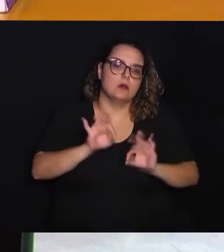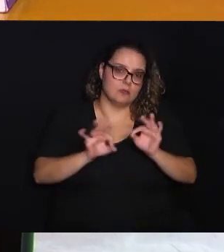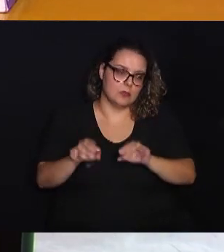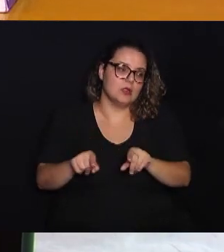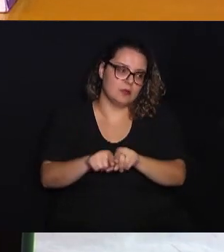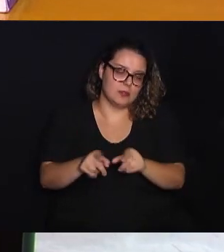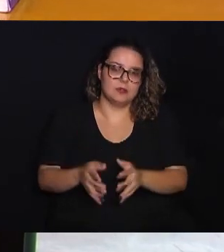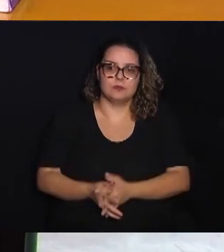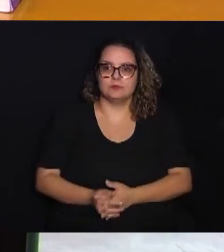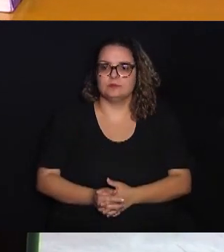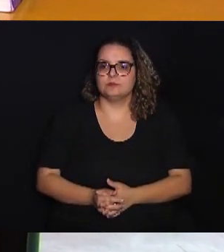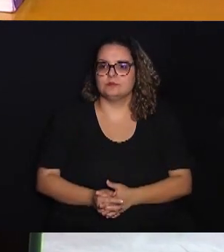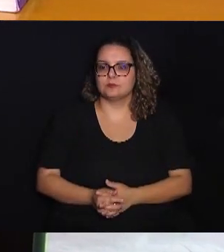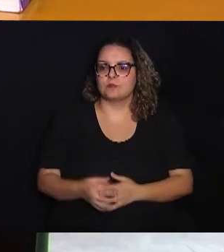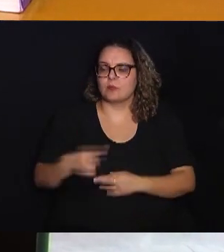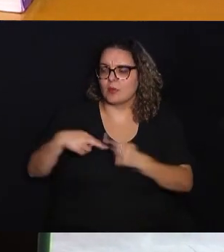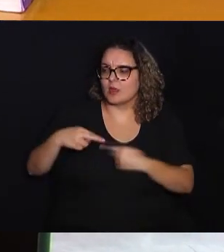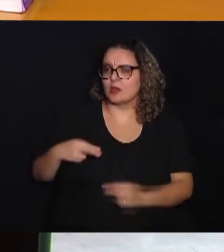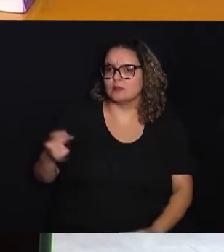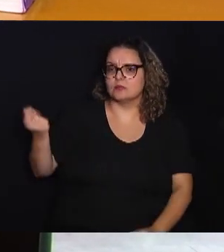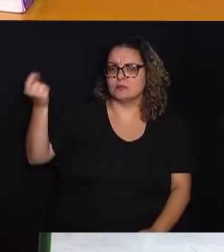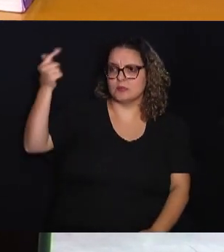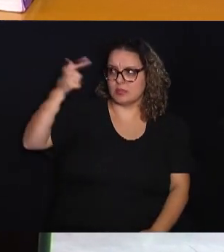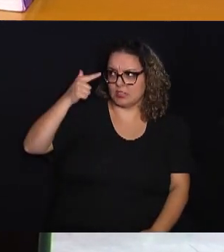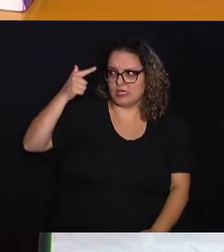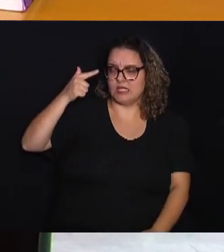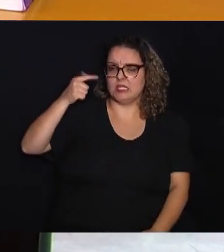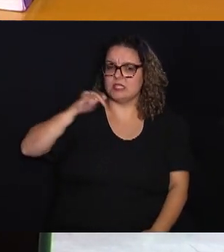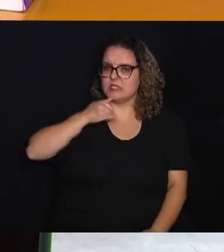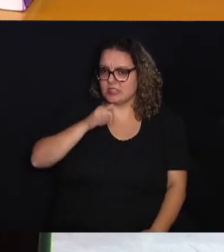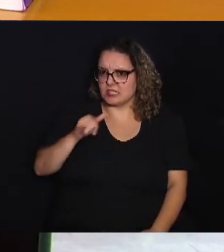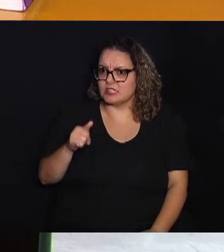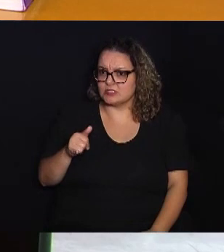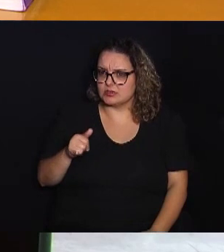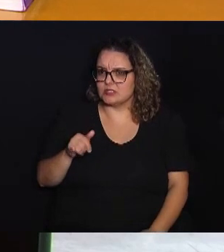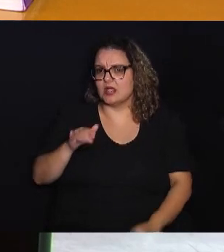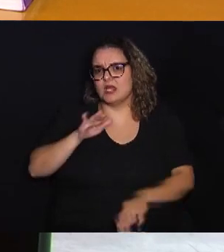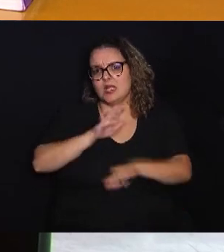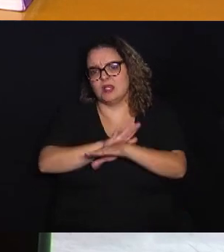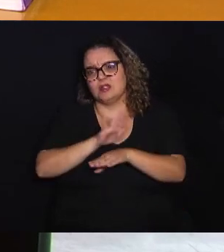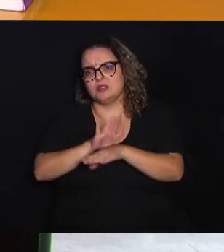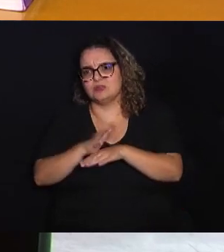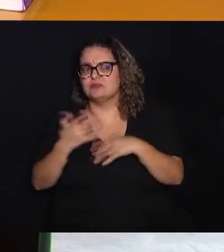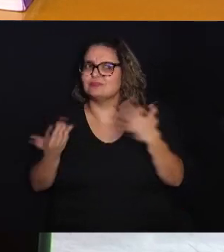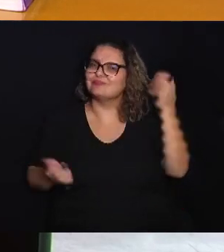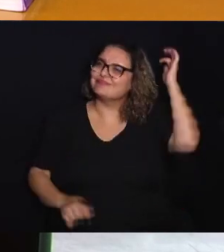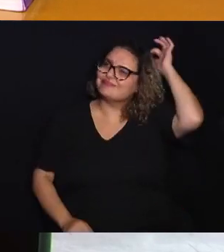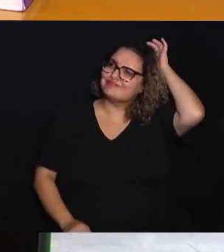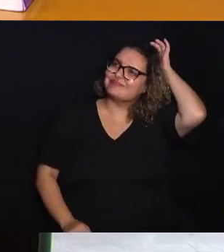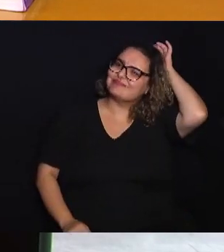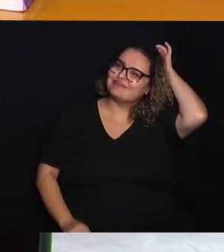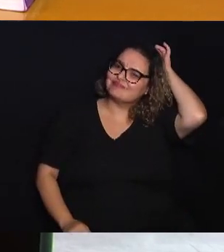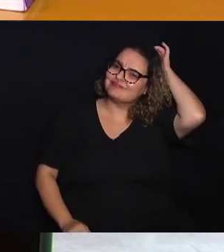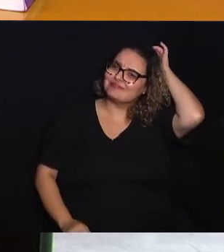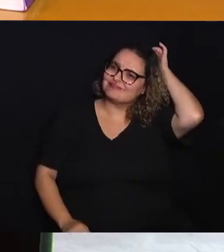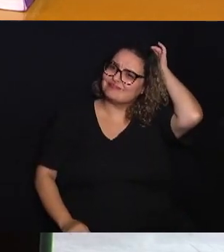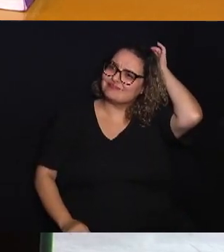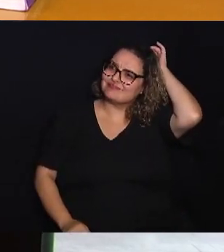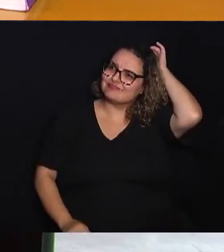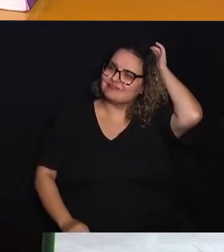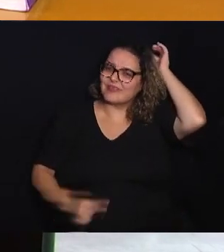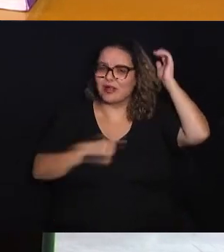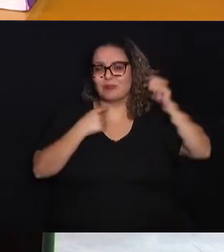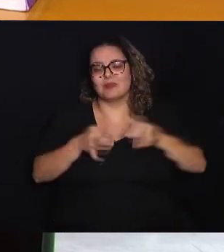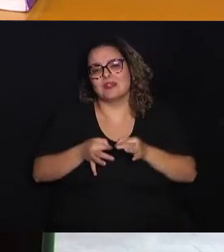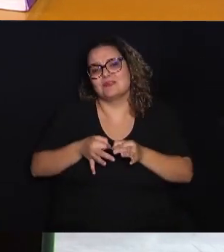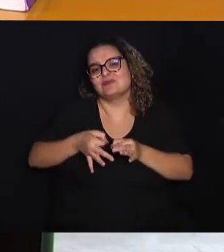Isso é planejamento também. E a questão da energia solar, investir em energia solar, ajuda ou é a longo prazo,